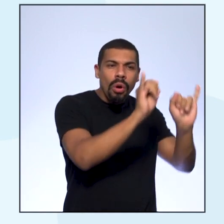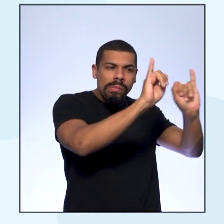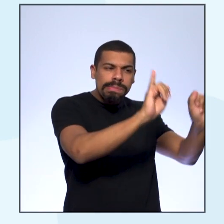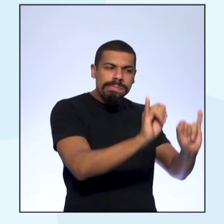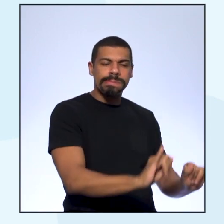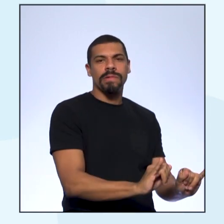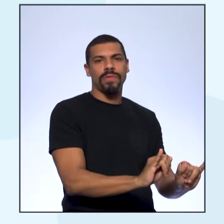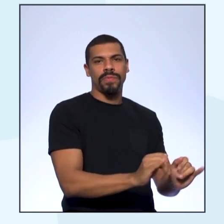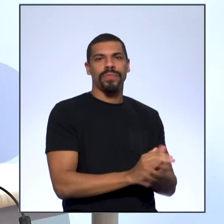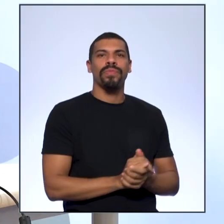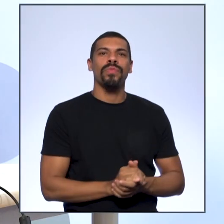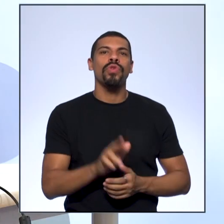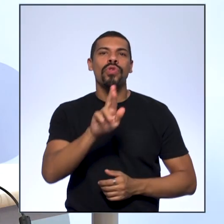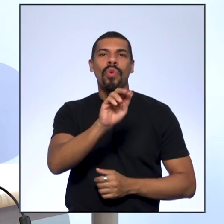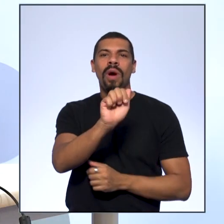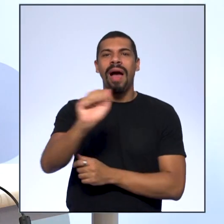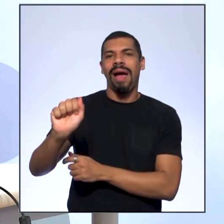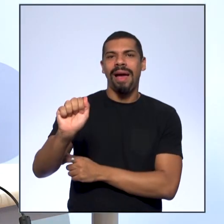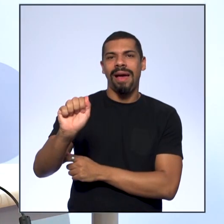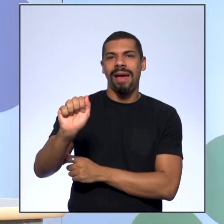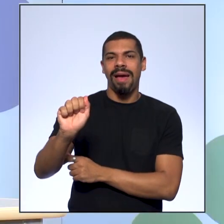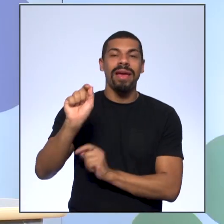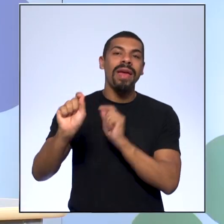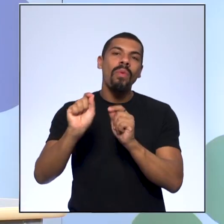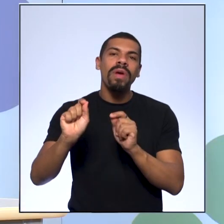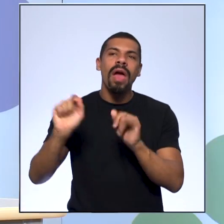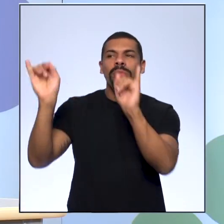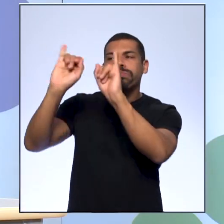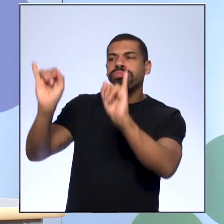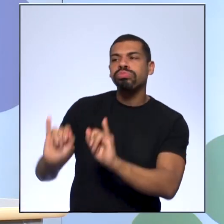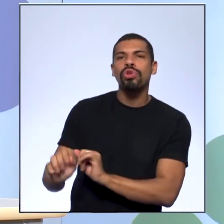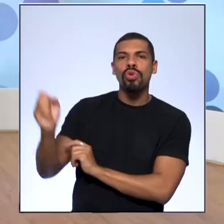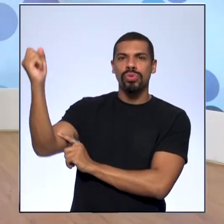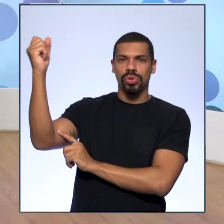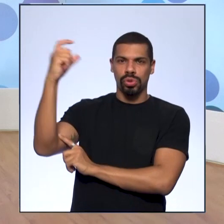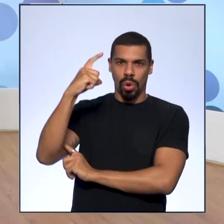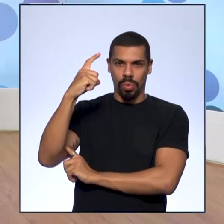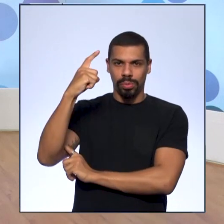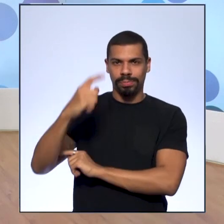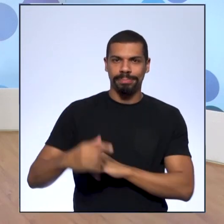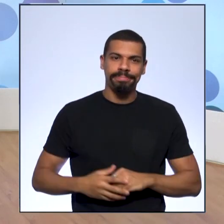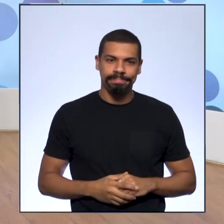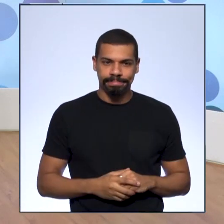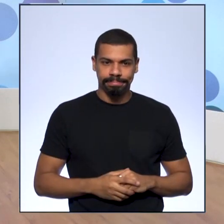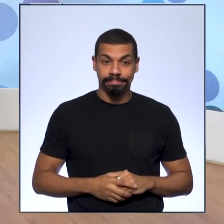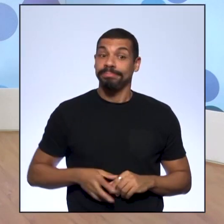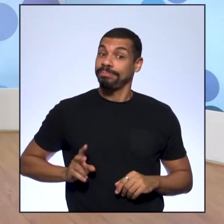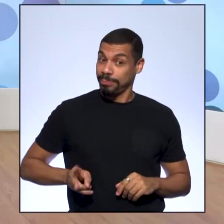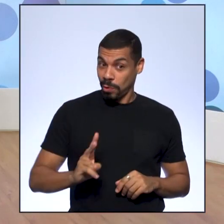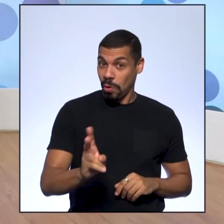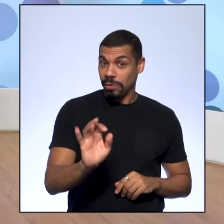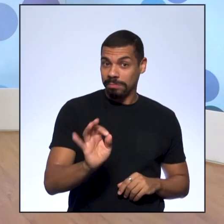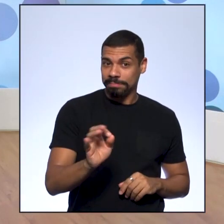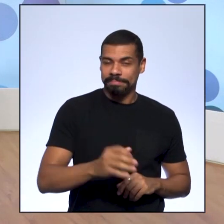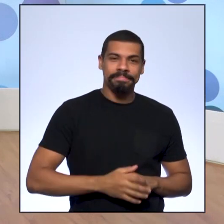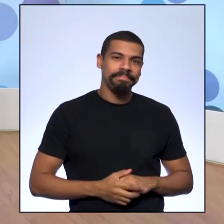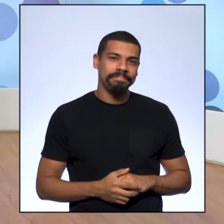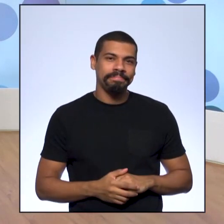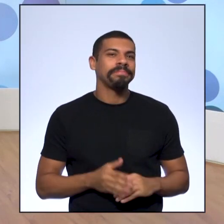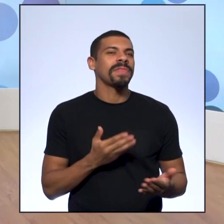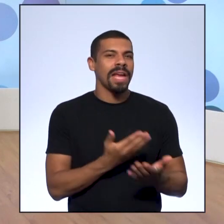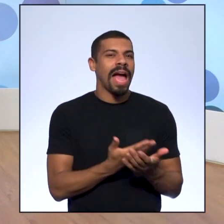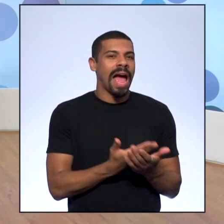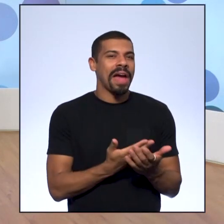até aqui? Tudo bem até aqui, professora Luíse. Então, vamos prosseguir com a nossa aula, né? Agora a gente vai entrar um pouquinho na questão